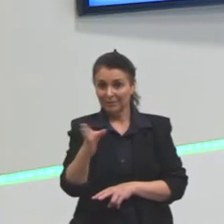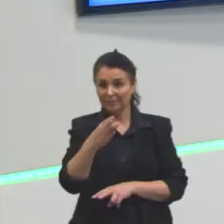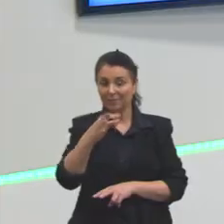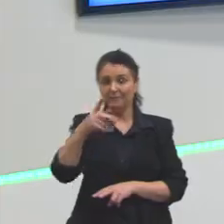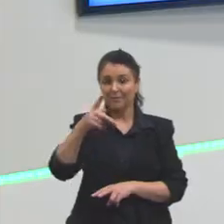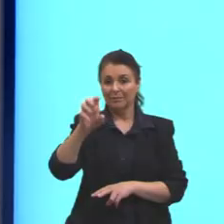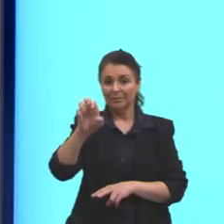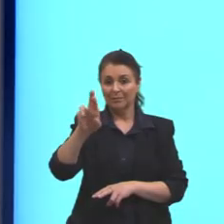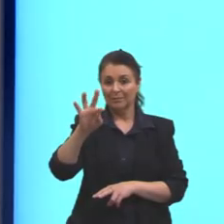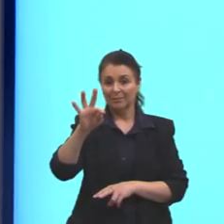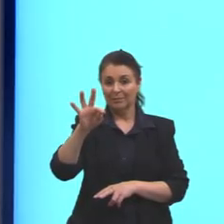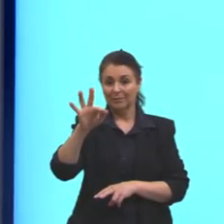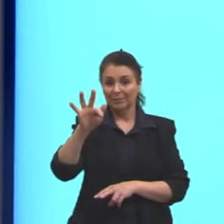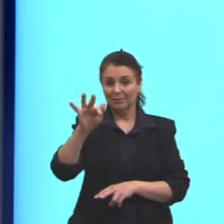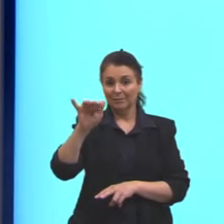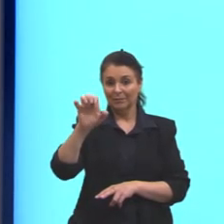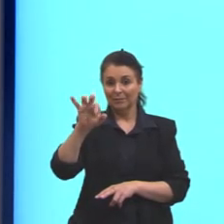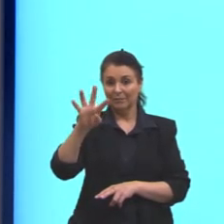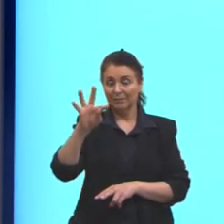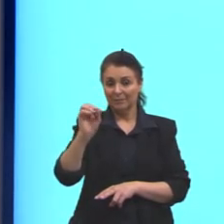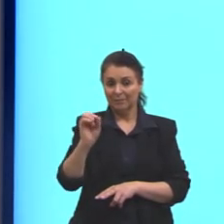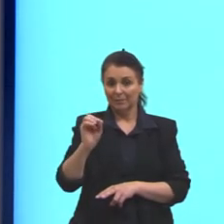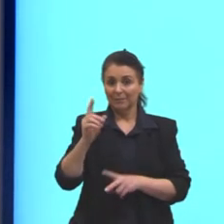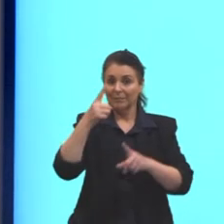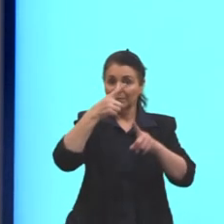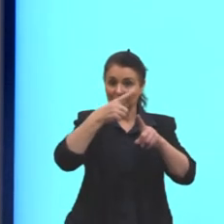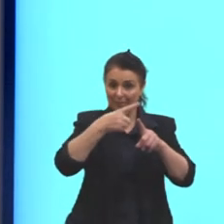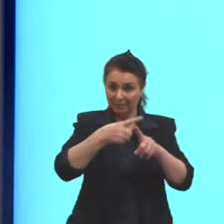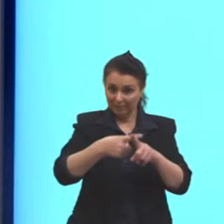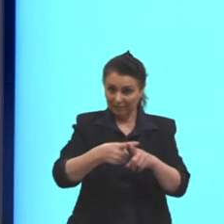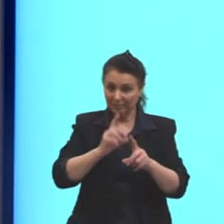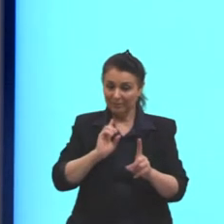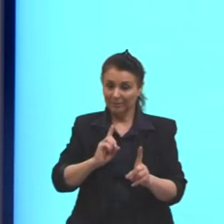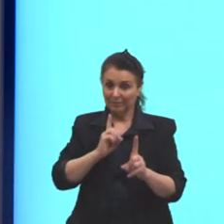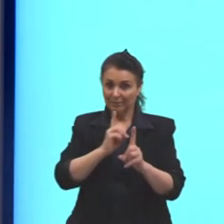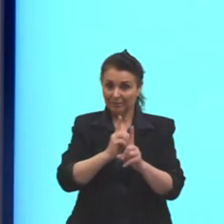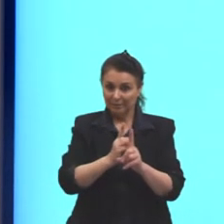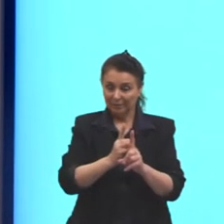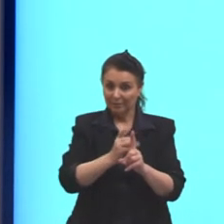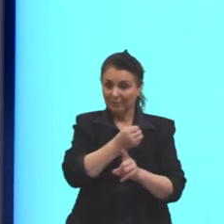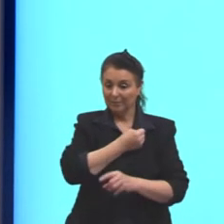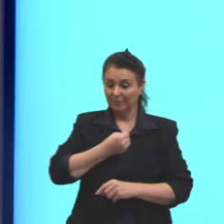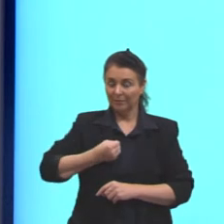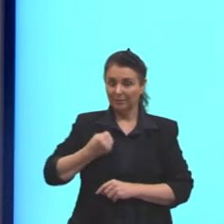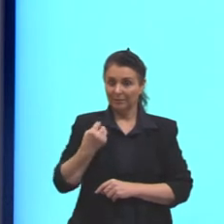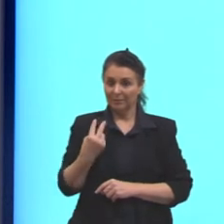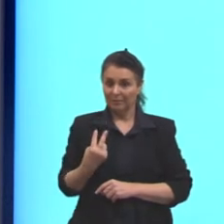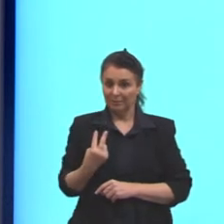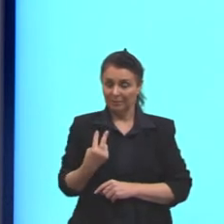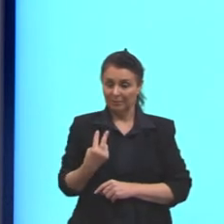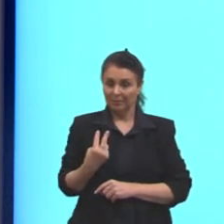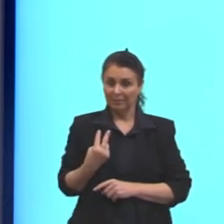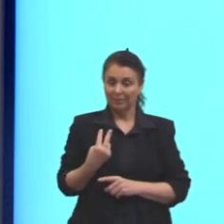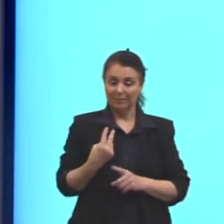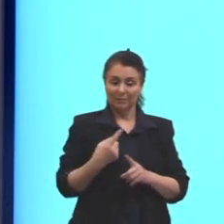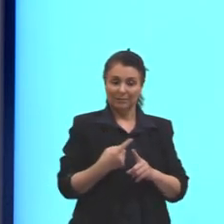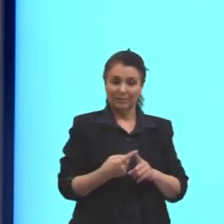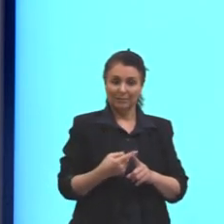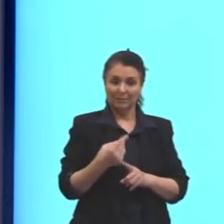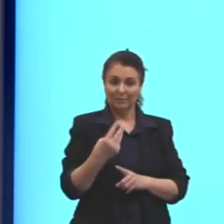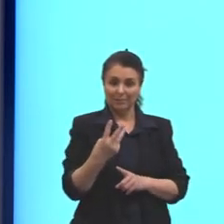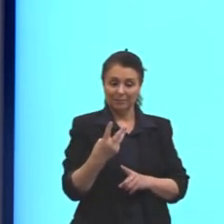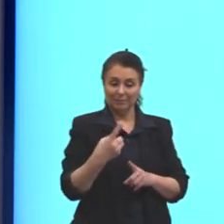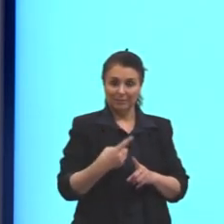multiplicamos os resultados encontrados por dois então 2 x 3